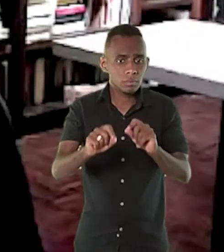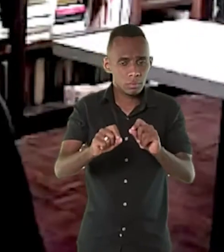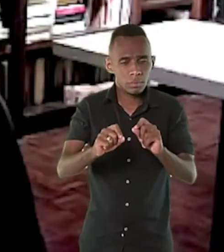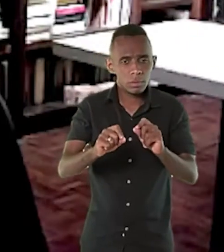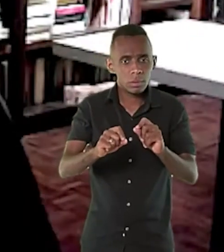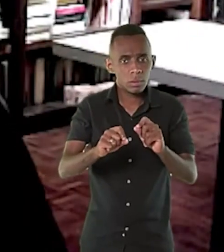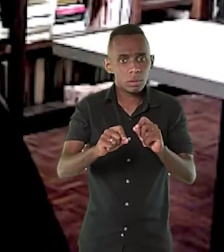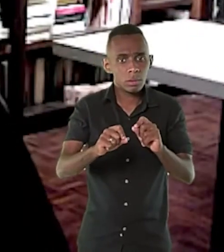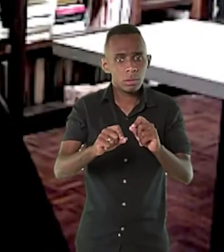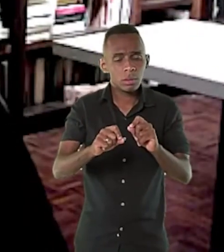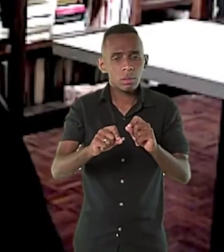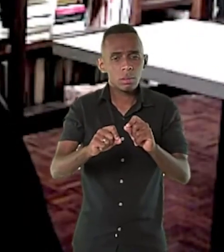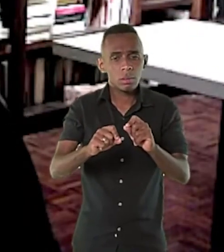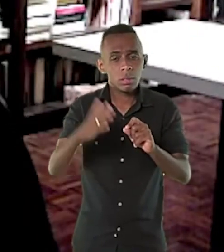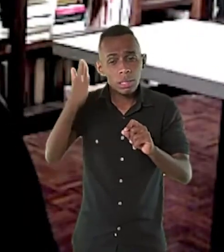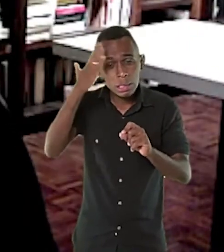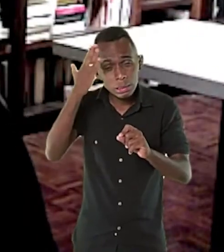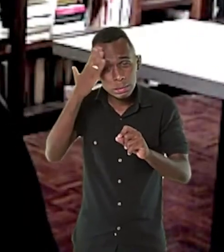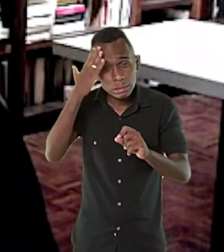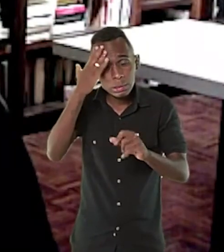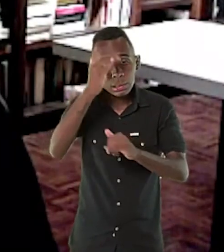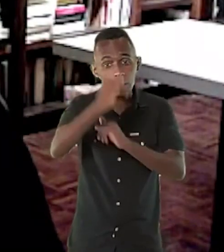abraçar as humanidades digitais.